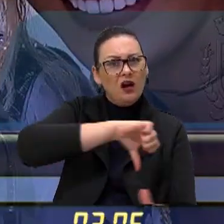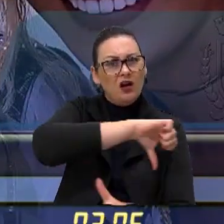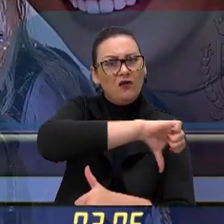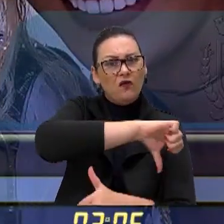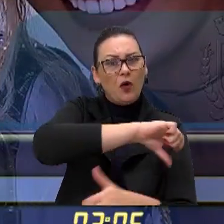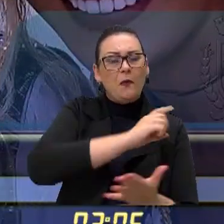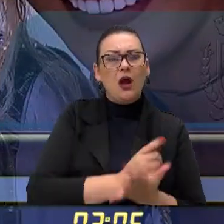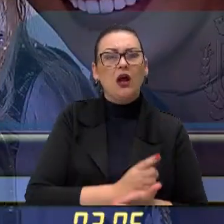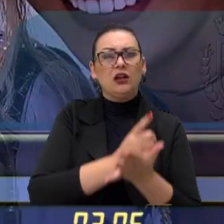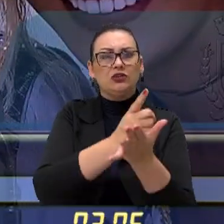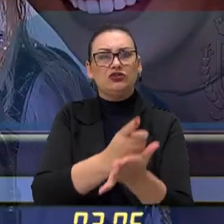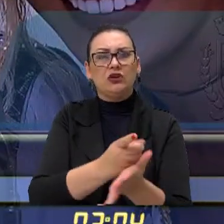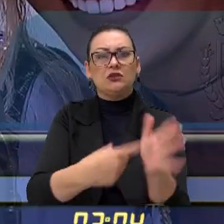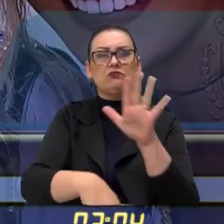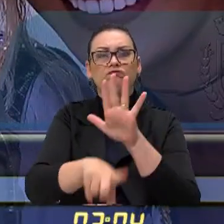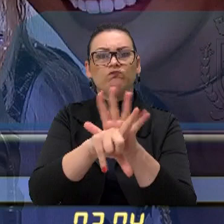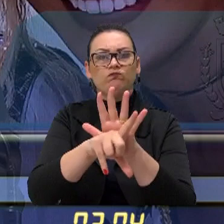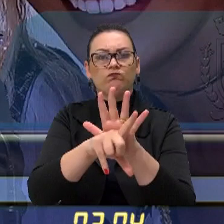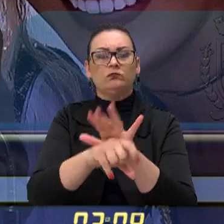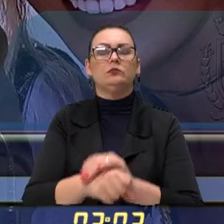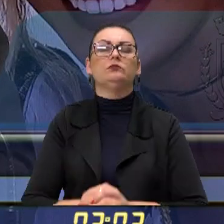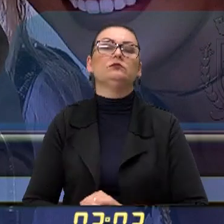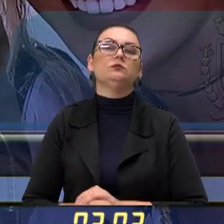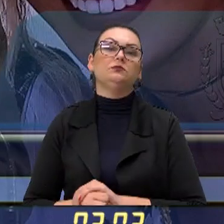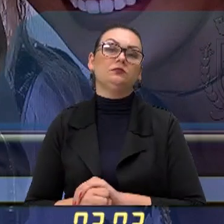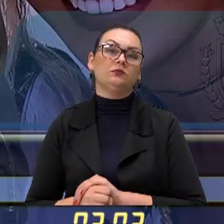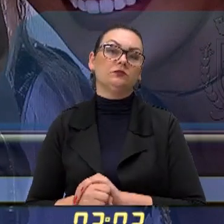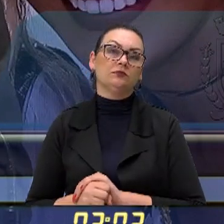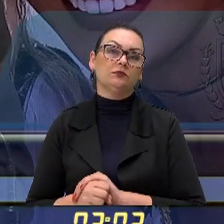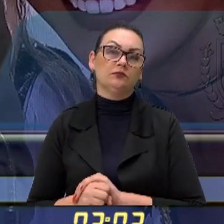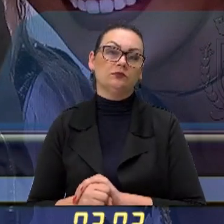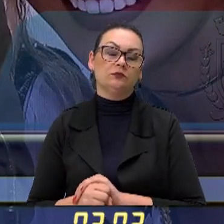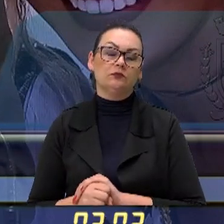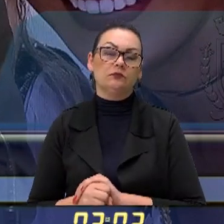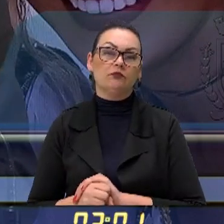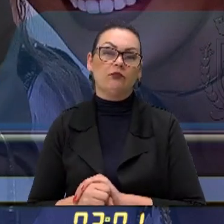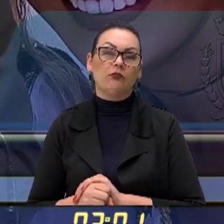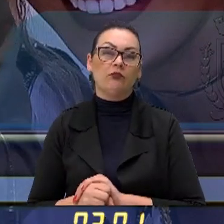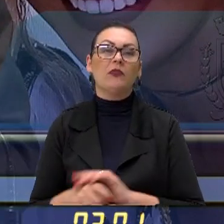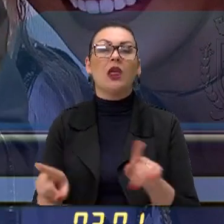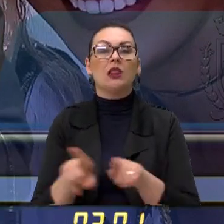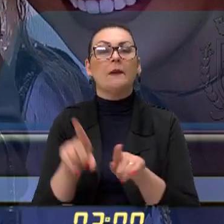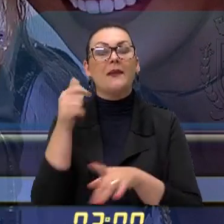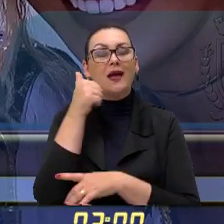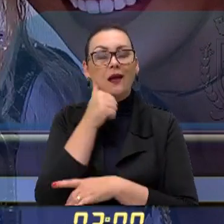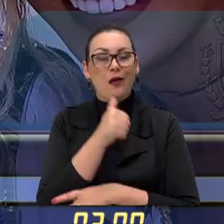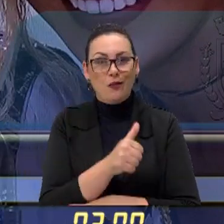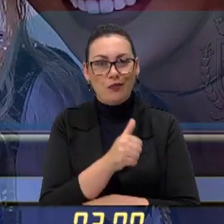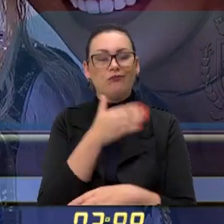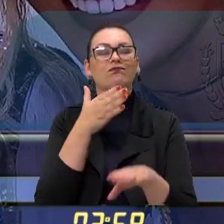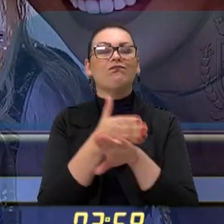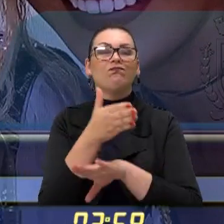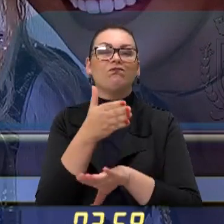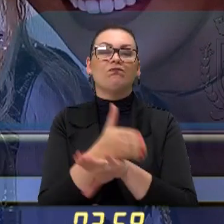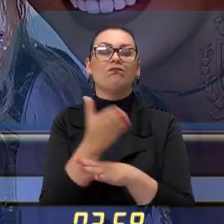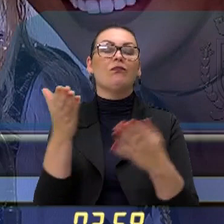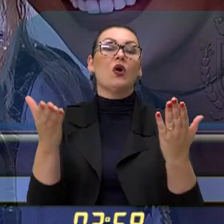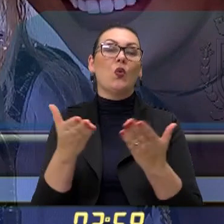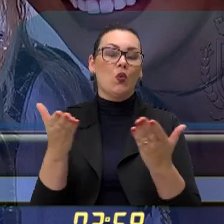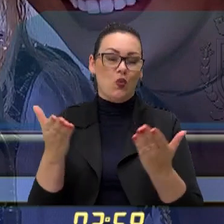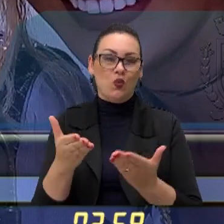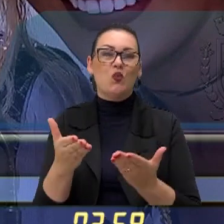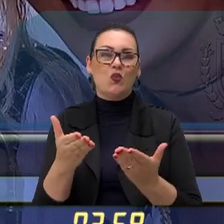esta indicação em lei. Também as mulheres que aqui se encontram